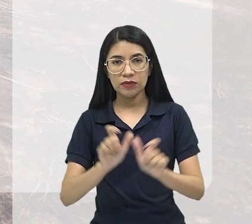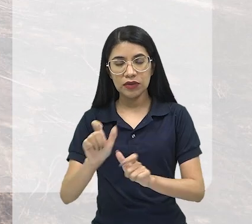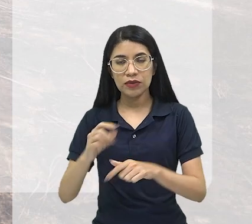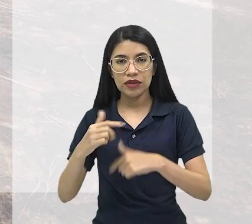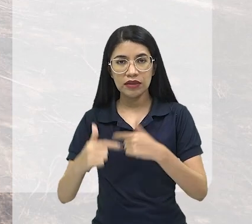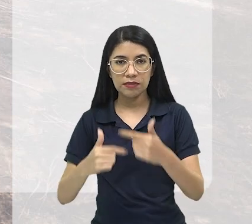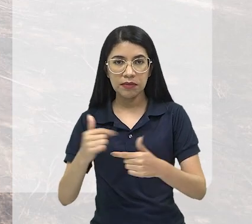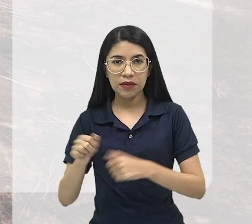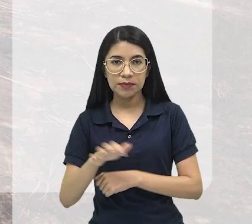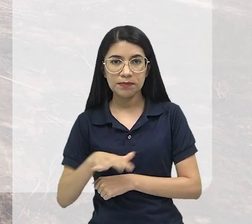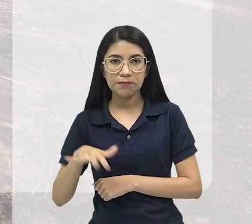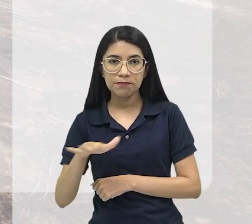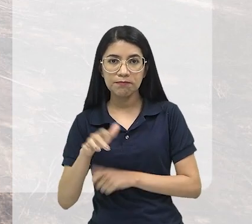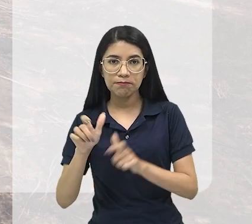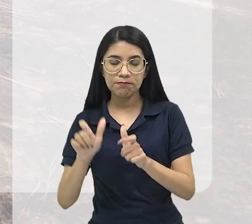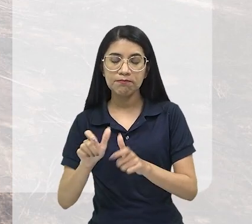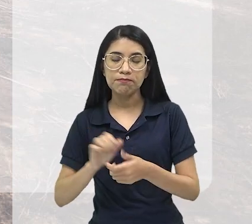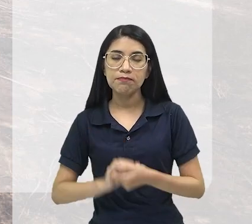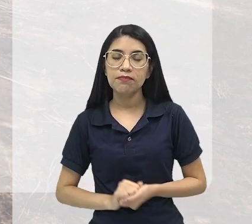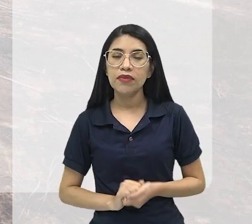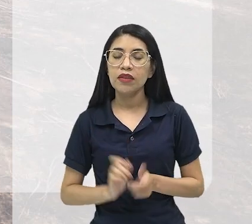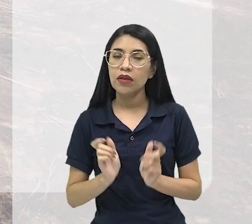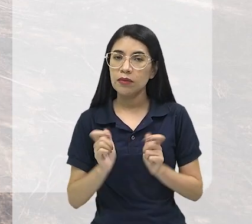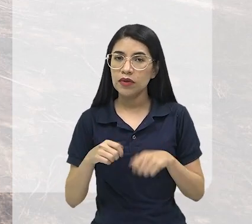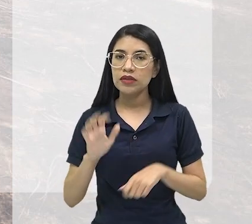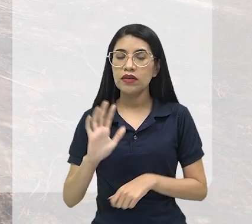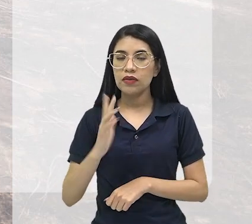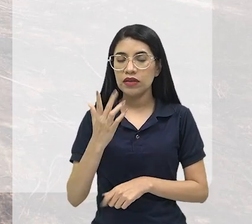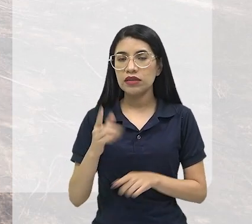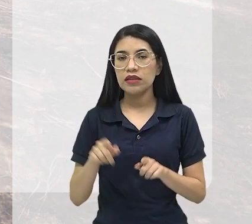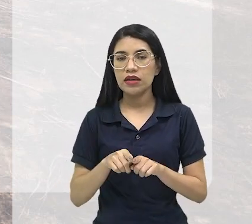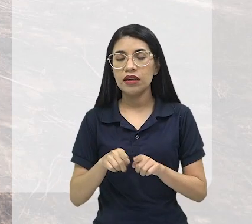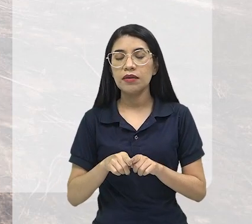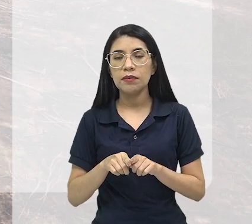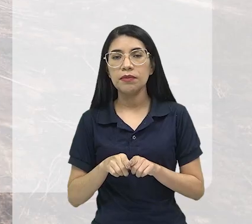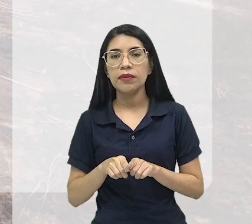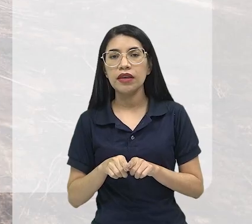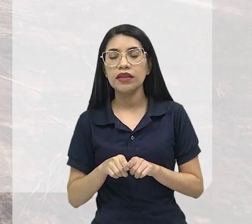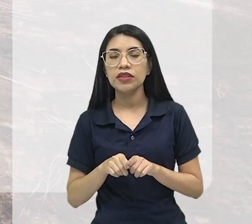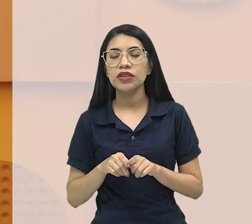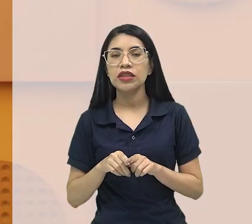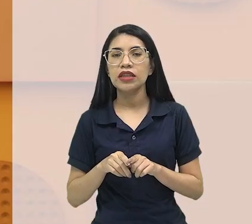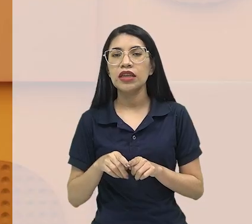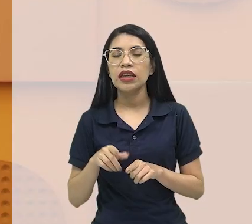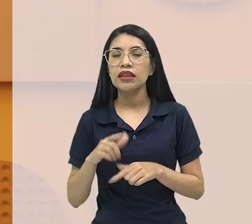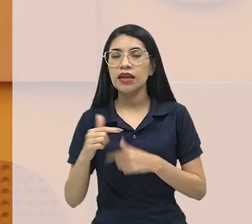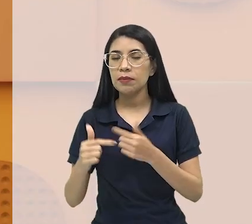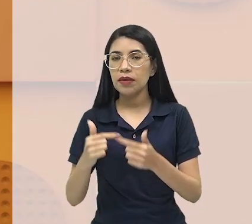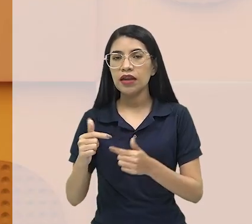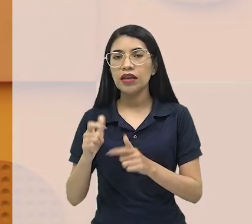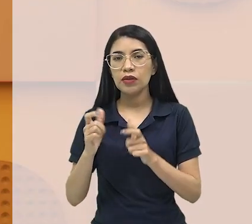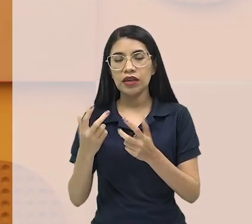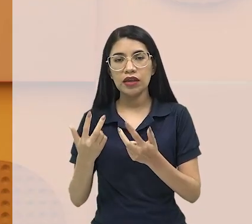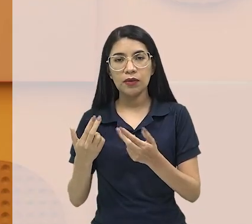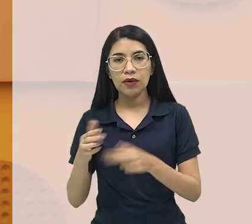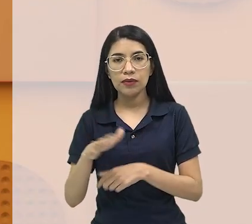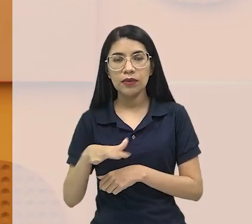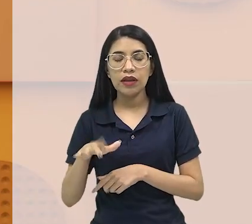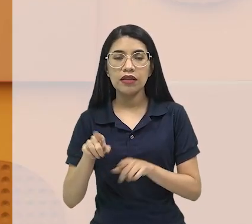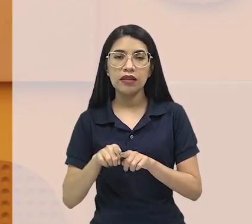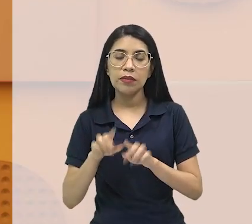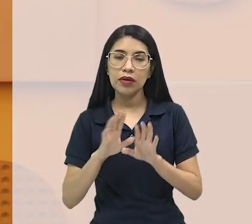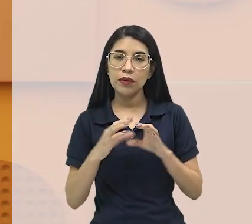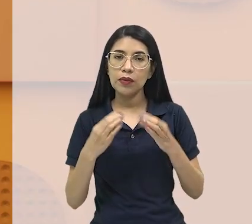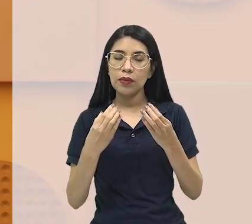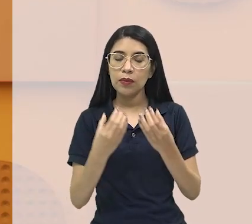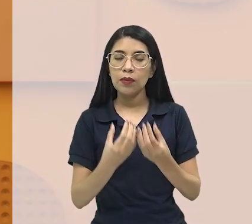trabalhadores. Então, pode acontecer, né, de você estar sujeito a essas condições de trabalho ou até mesmo comunidades